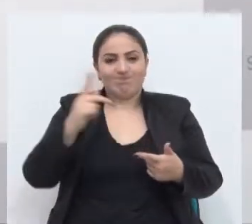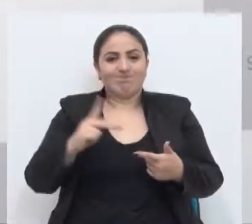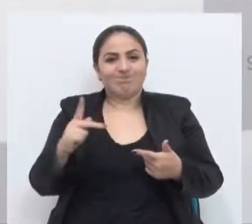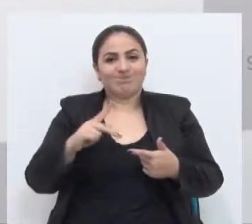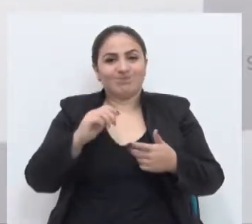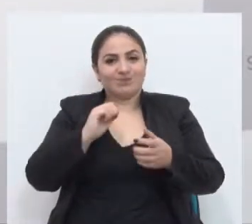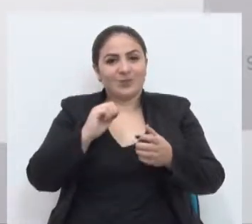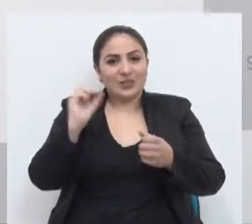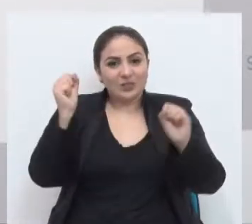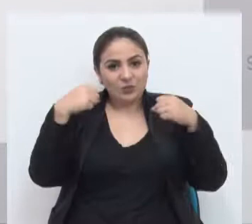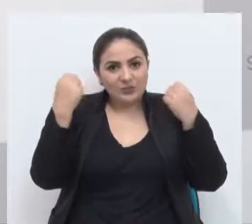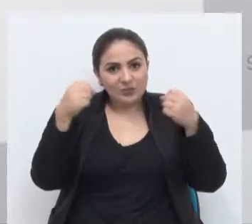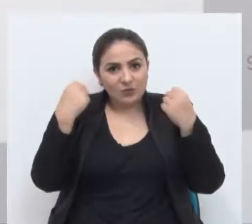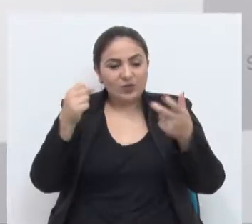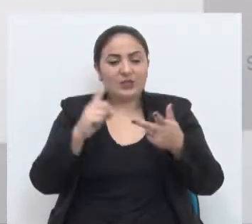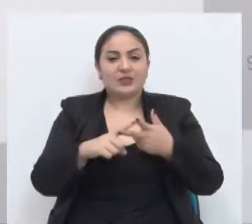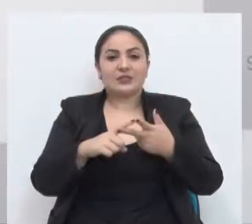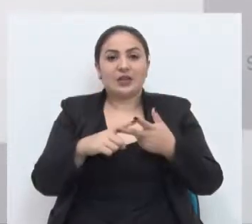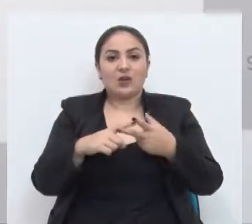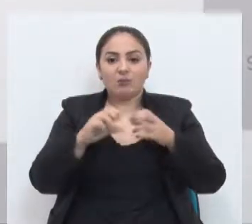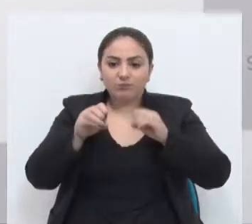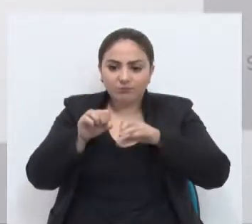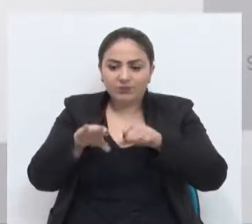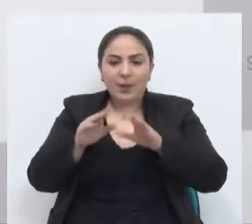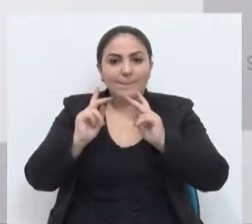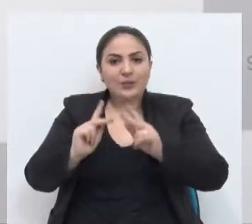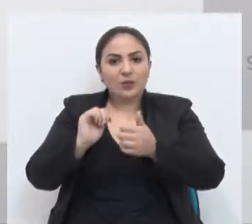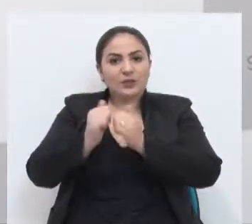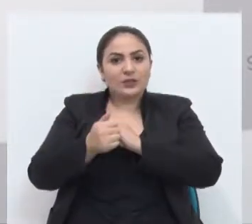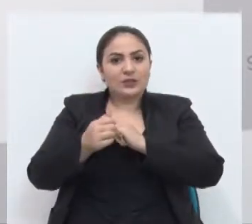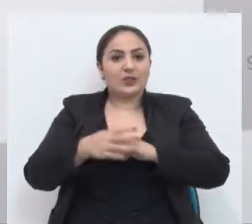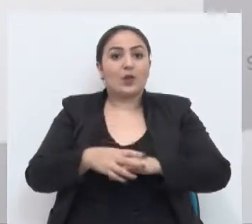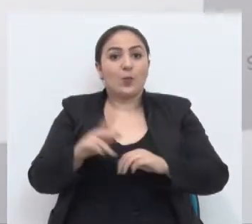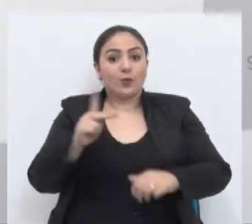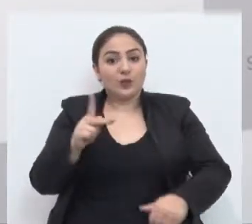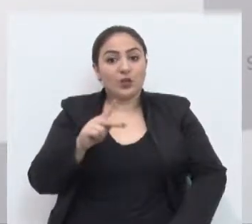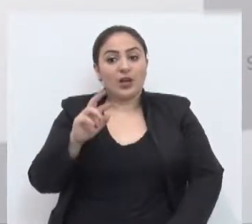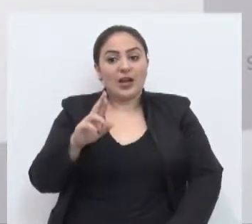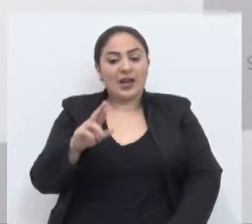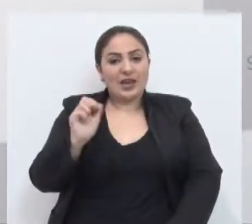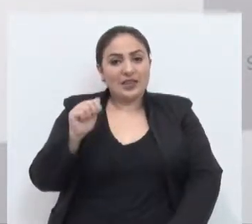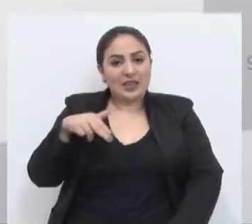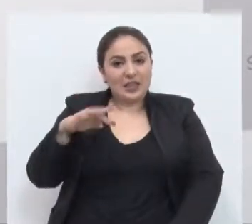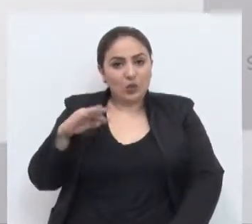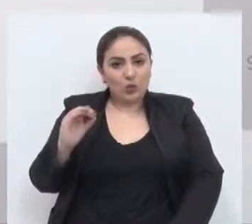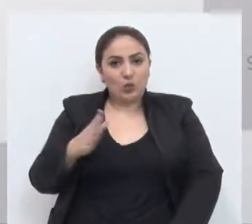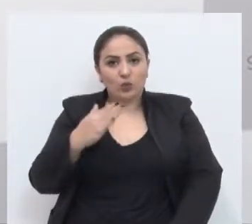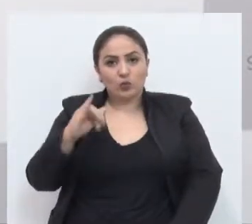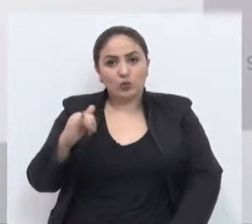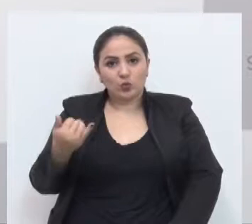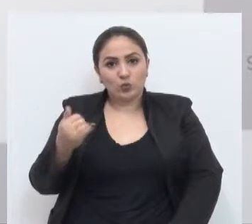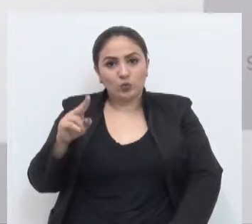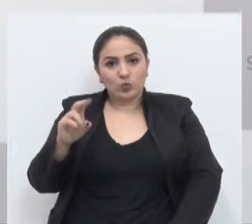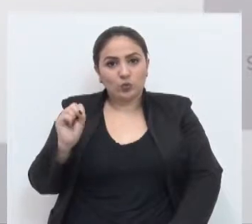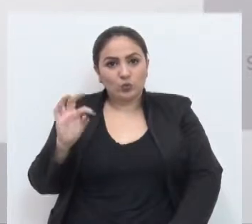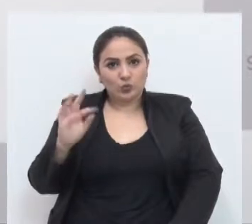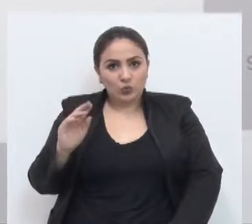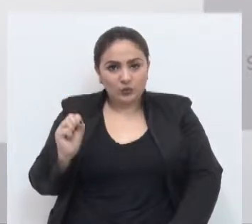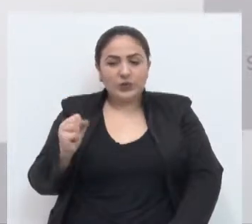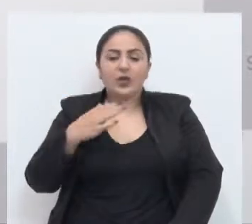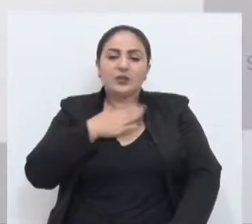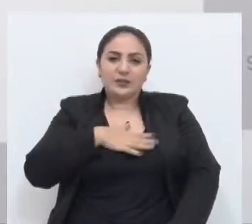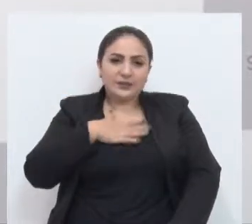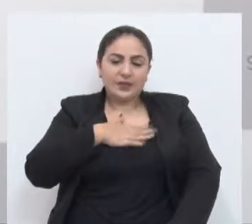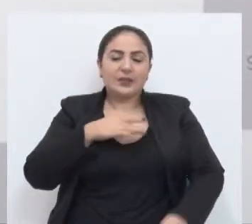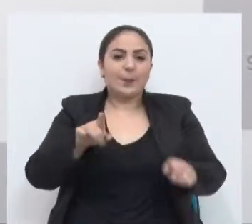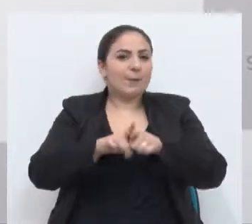educação física, como formador de atletas, valorizou o professor Renato Justo também. Então a gente sente que